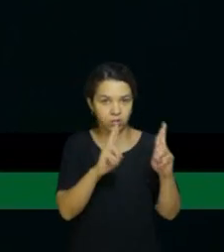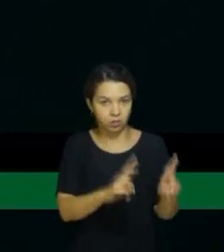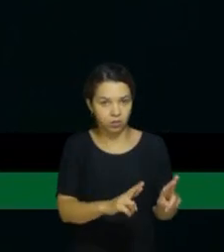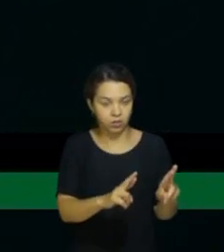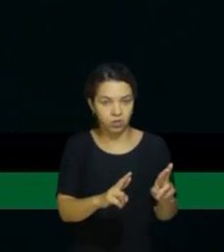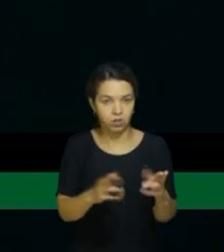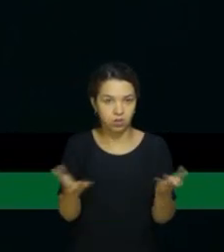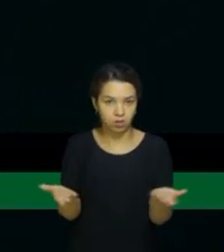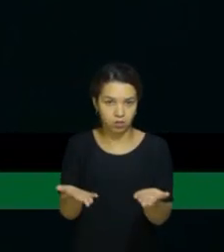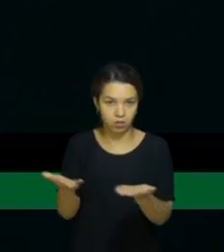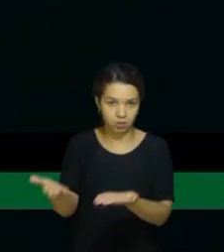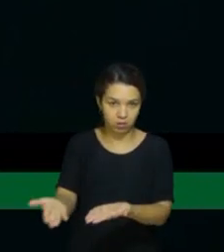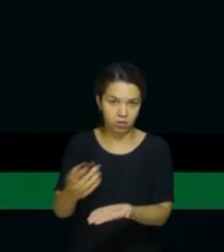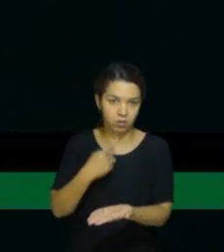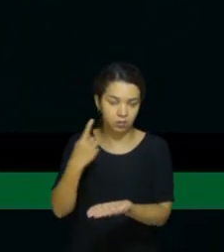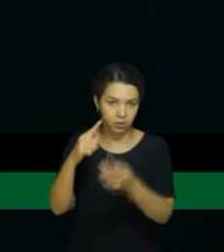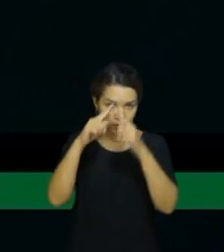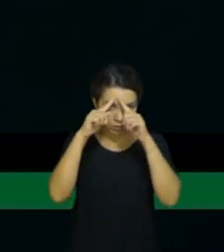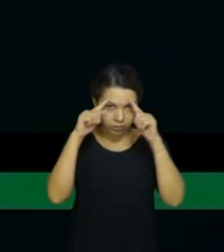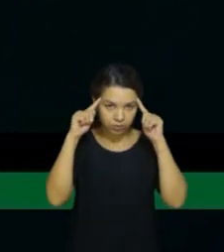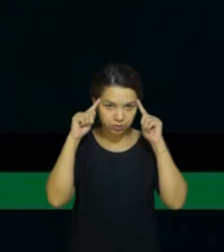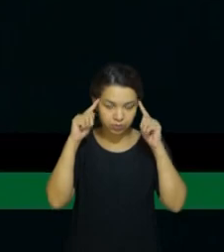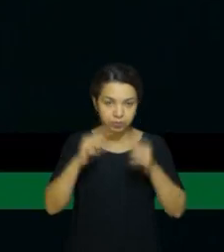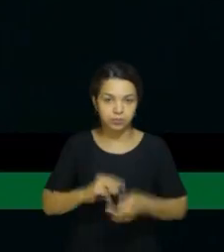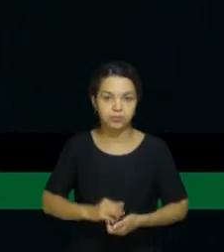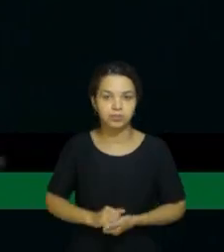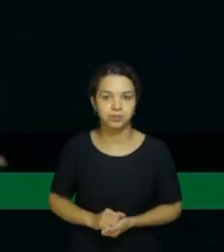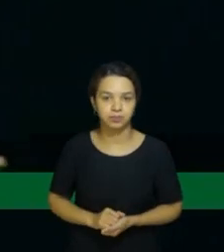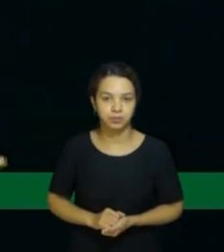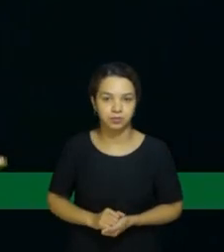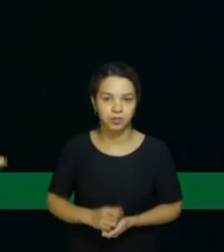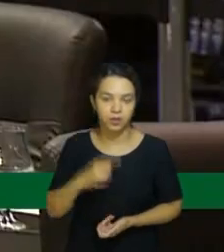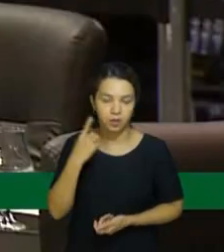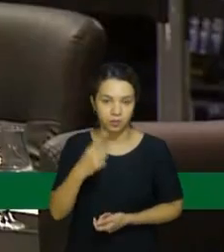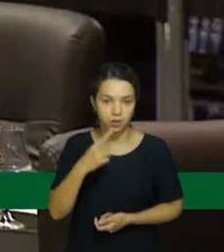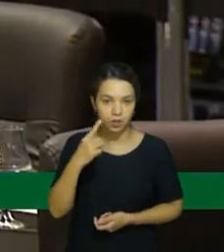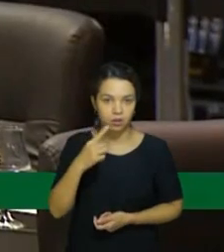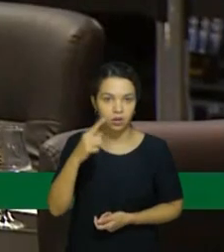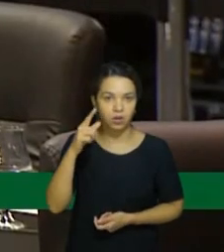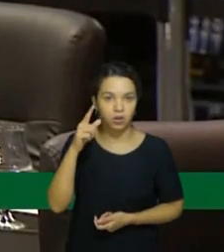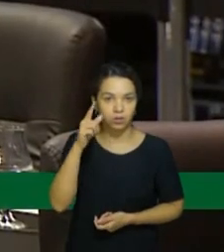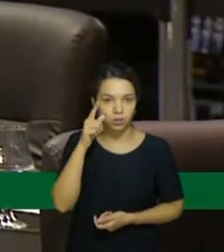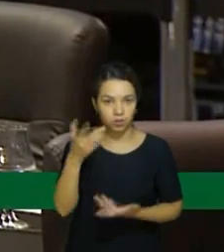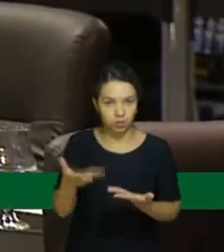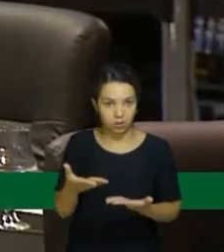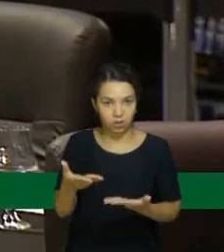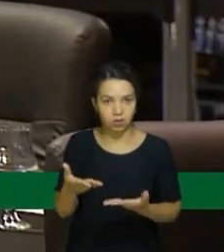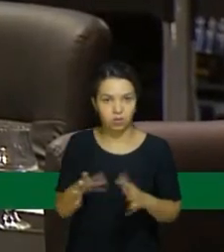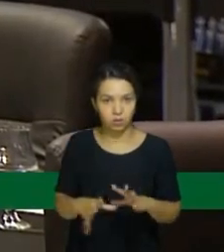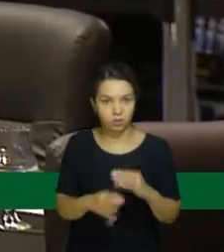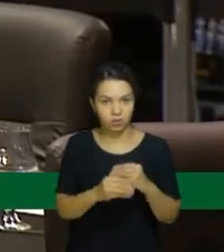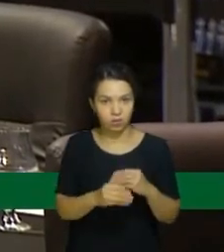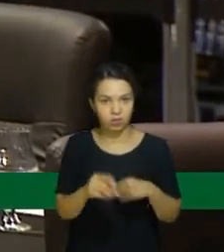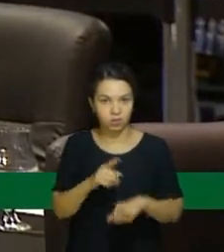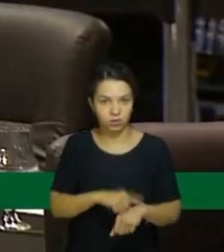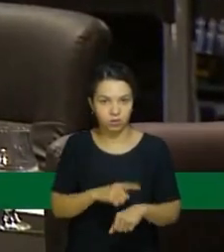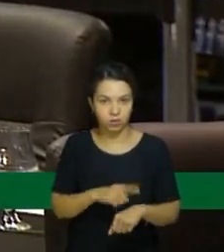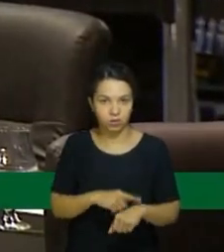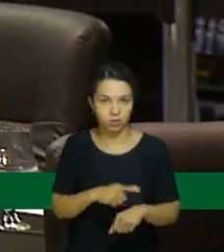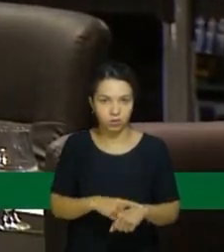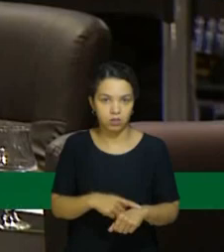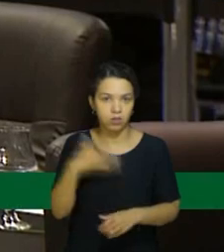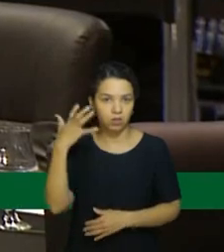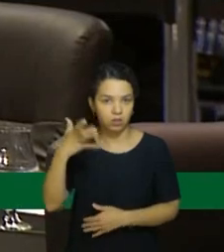passo a palavra aqui deputado deputada Luciana eu queria o tempo que cumprimento vossa excelência pela pela sua